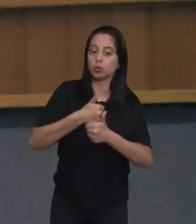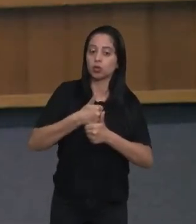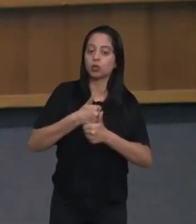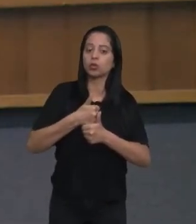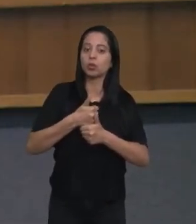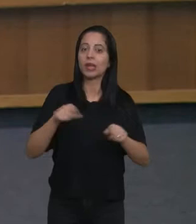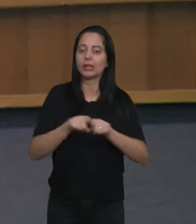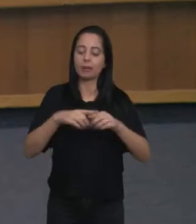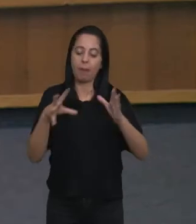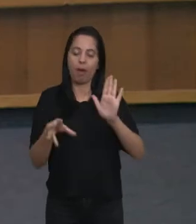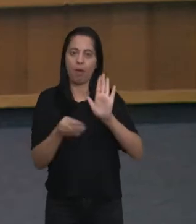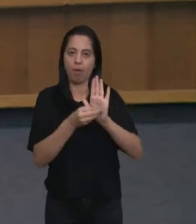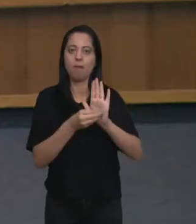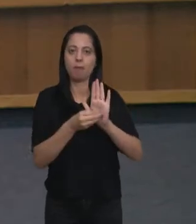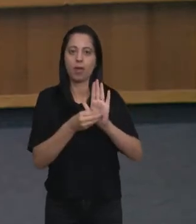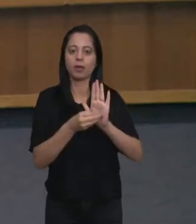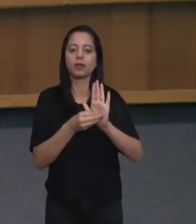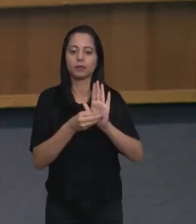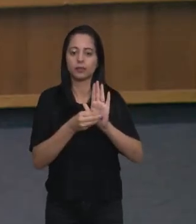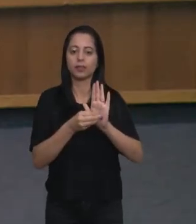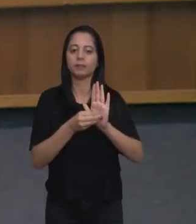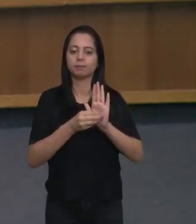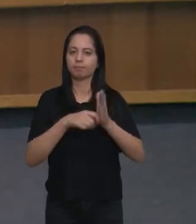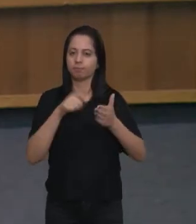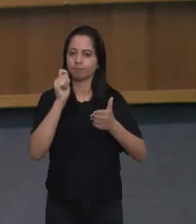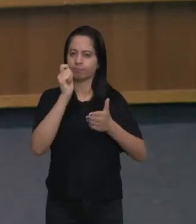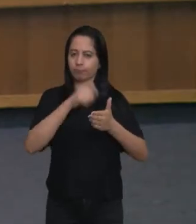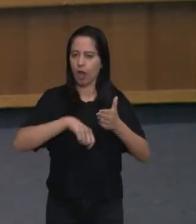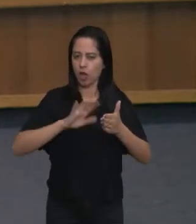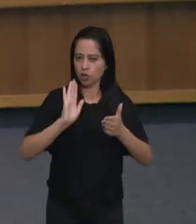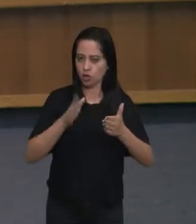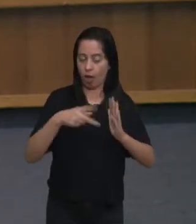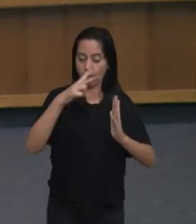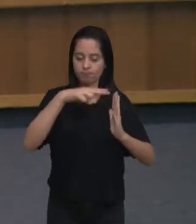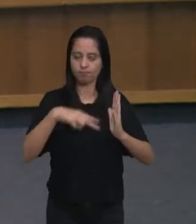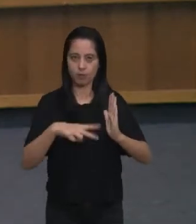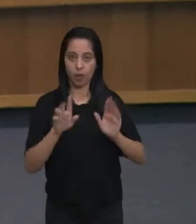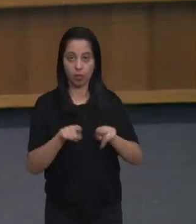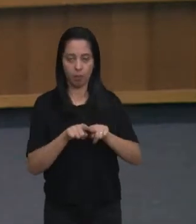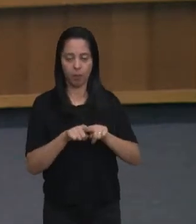da emenda protocolados fora do prazo e leitura.